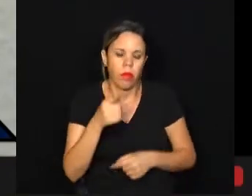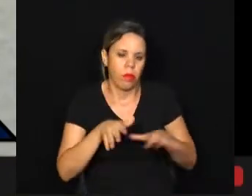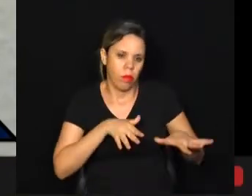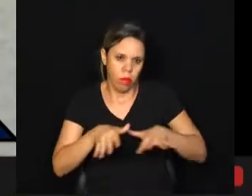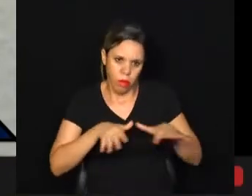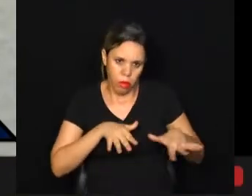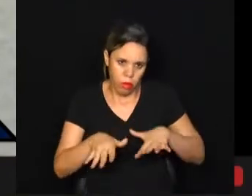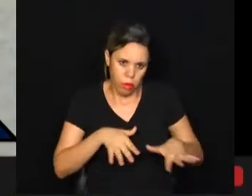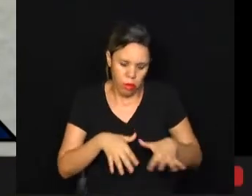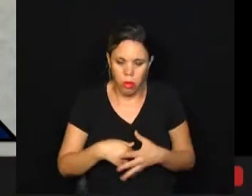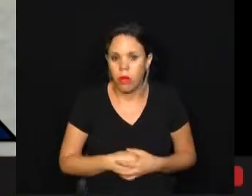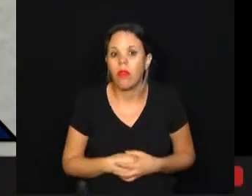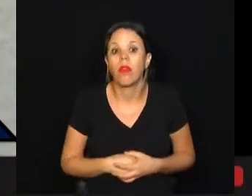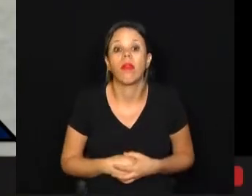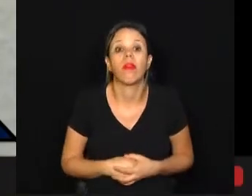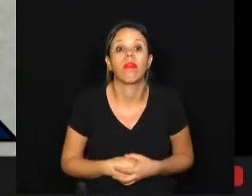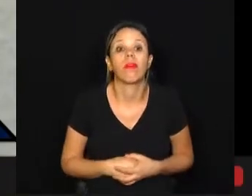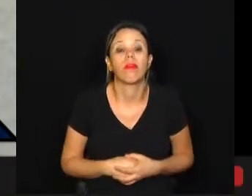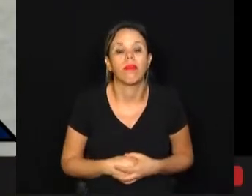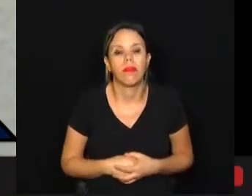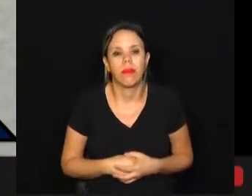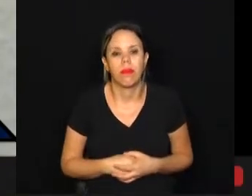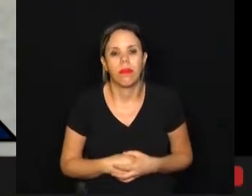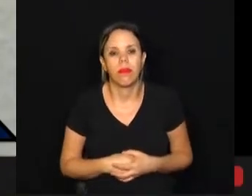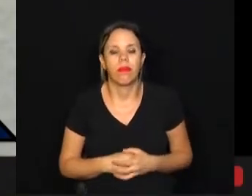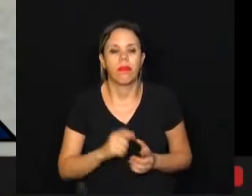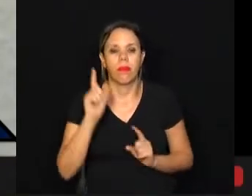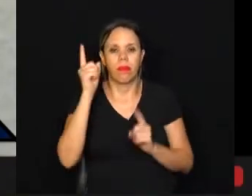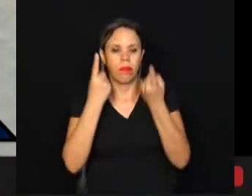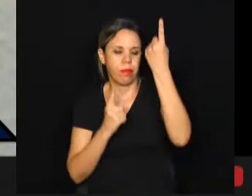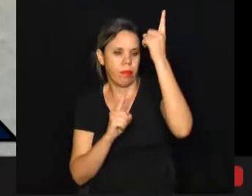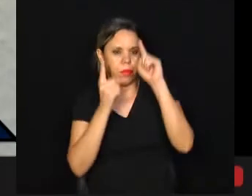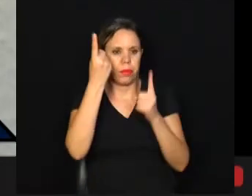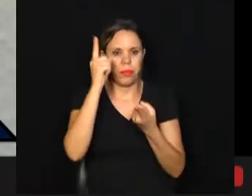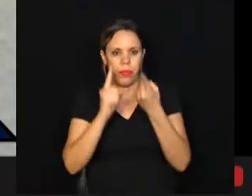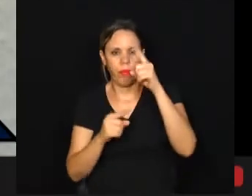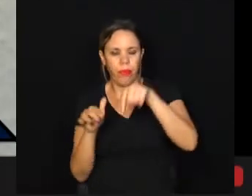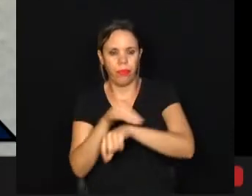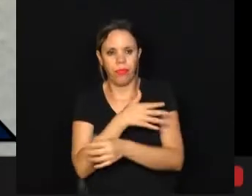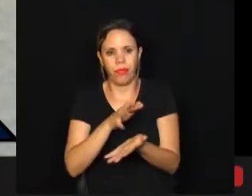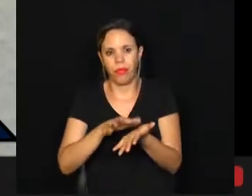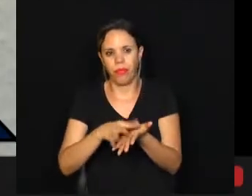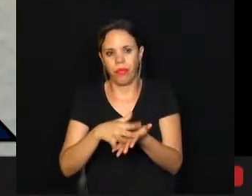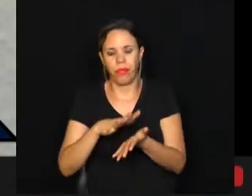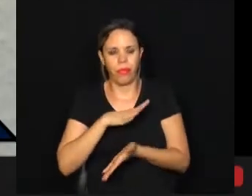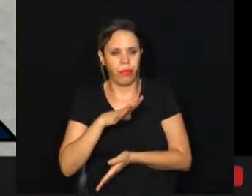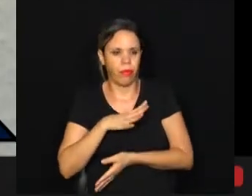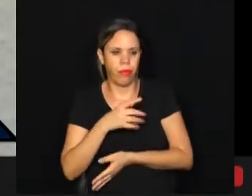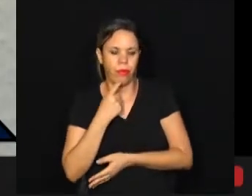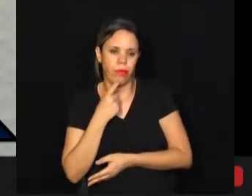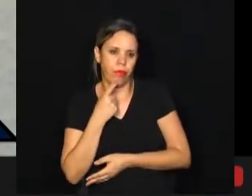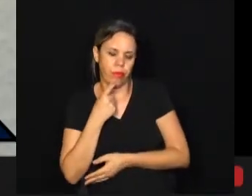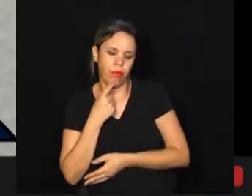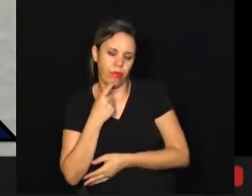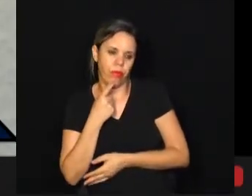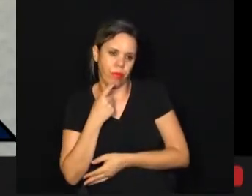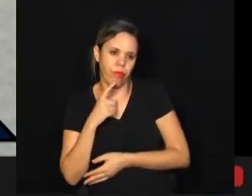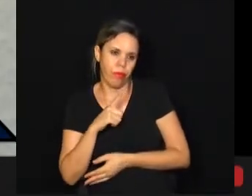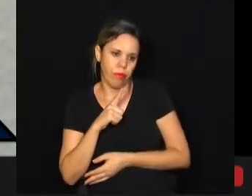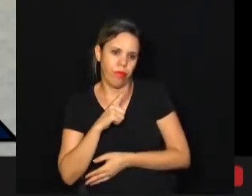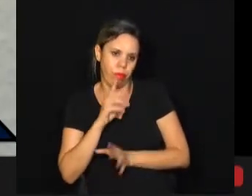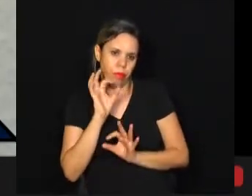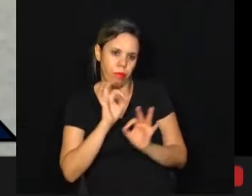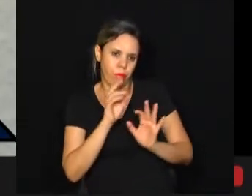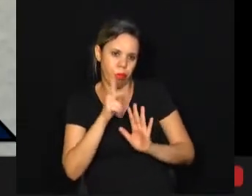movimentos como o velho carnaval de rua, né, com escolas de samba na cidade de Campinas também, né? A gente tinha até um projeto